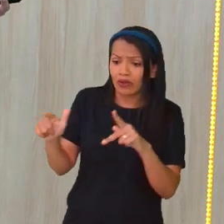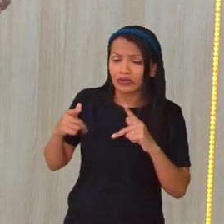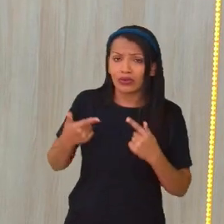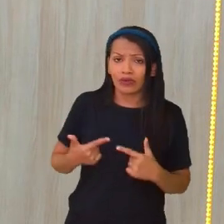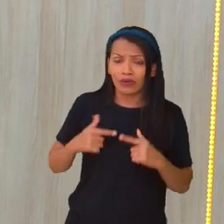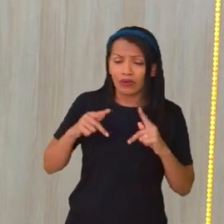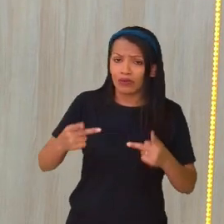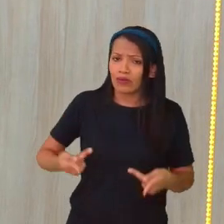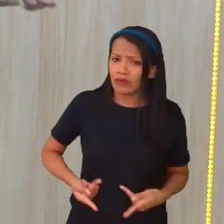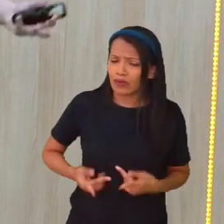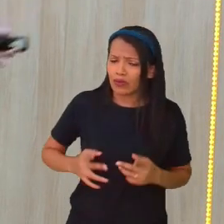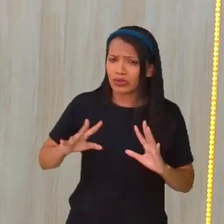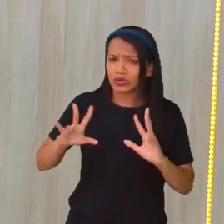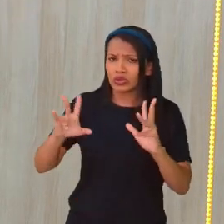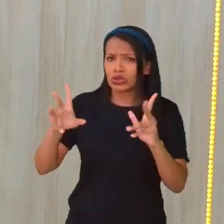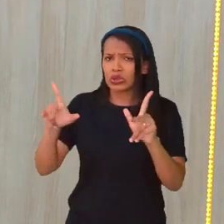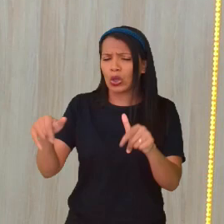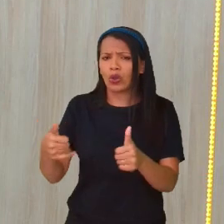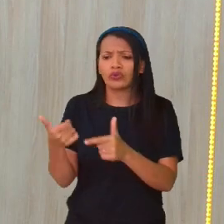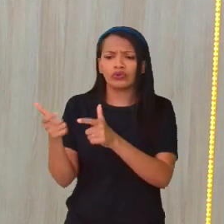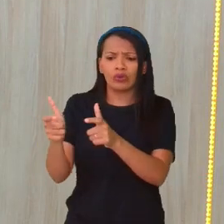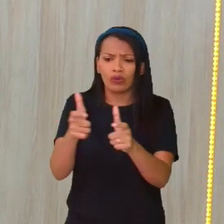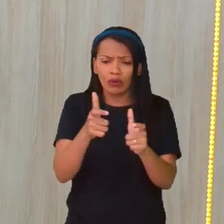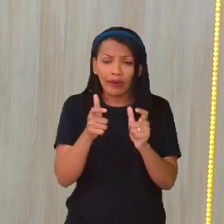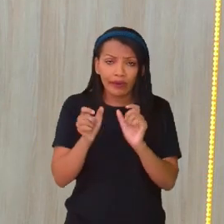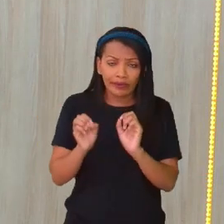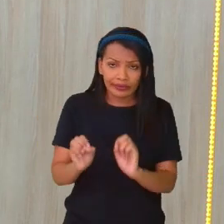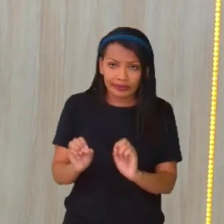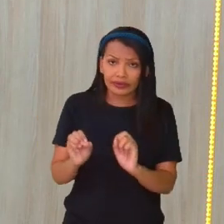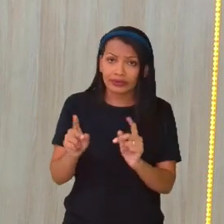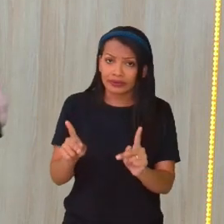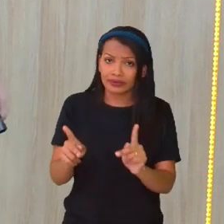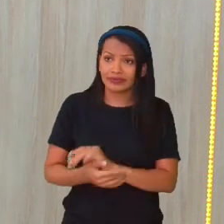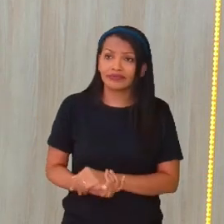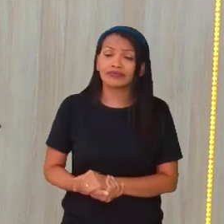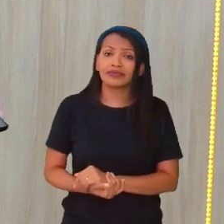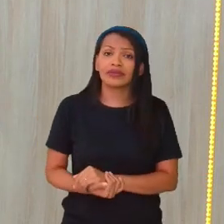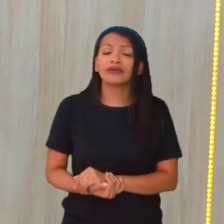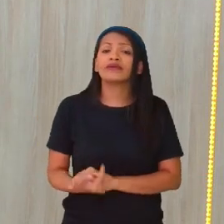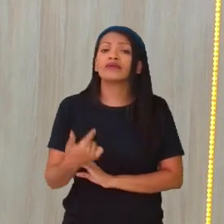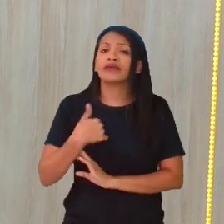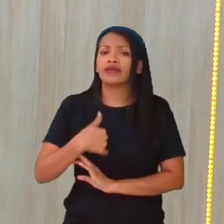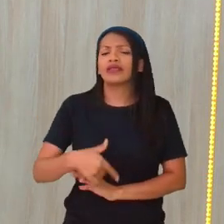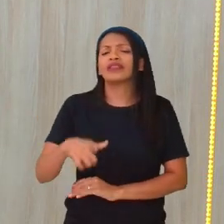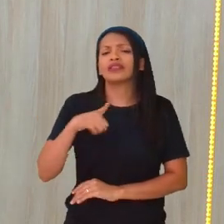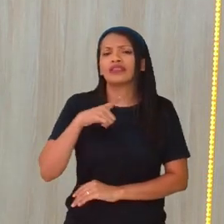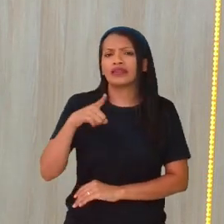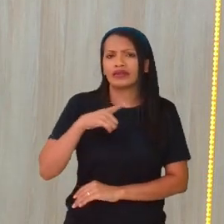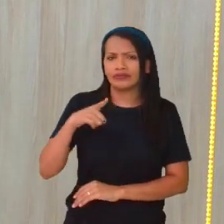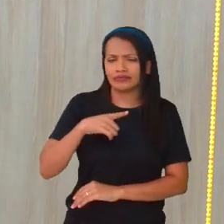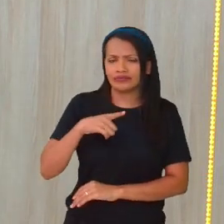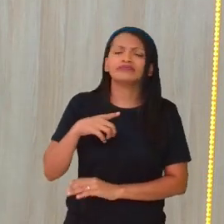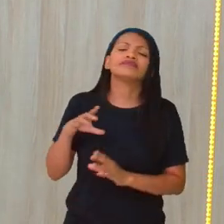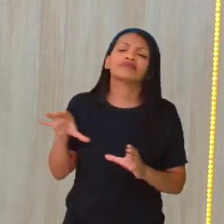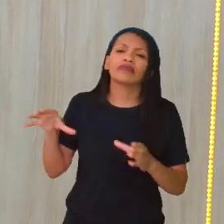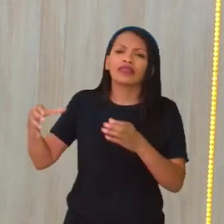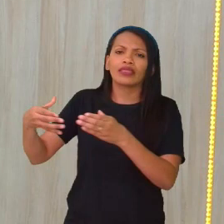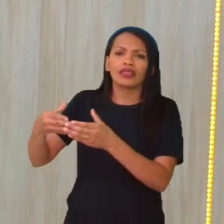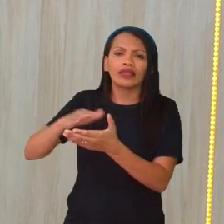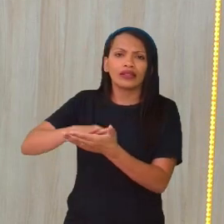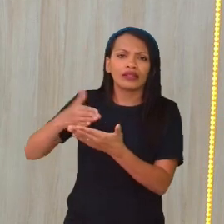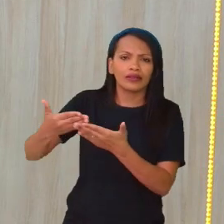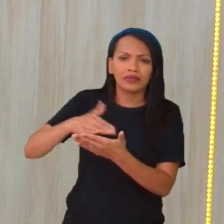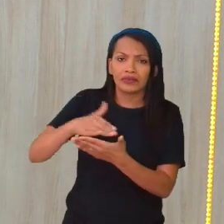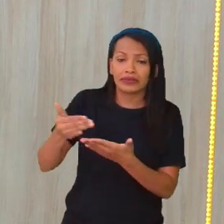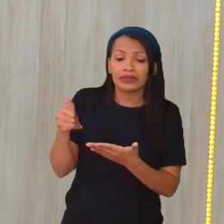homem. Então ela está em todo canto. Gente, eu tenho que agradecer à equipe de Libras, porque sem